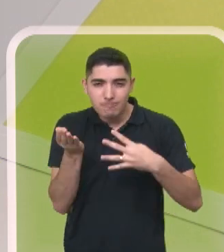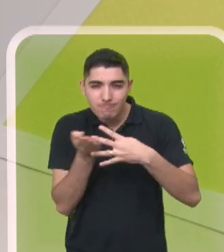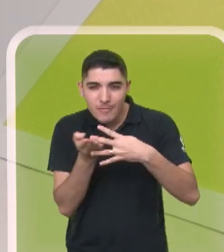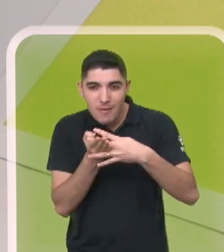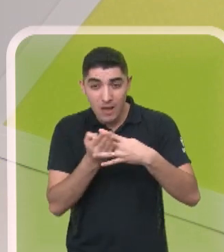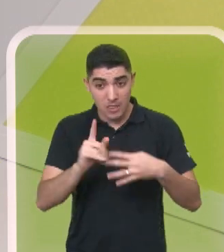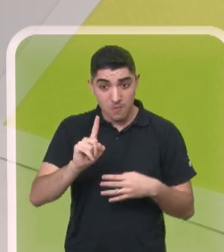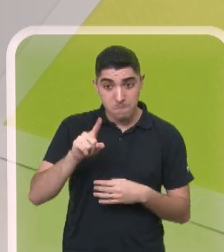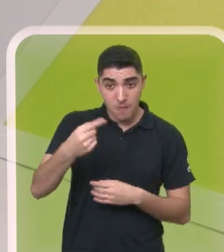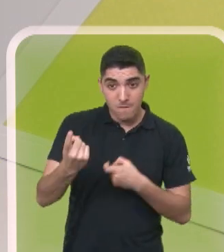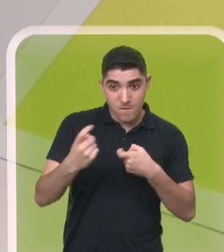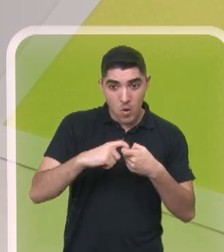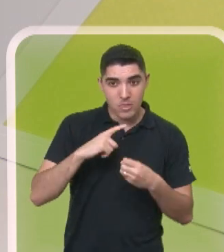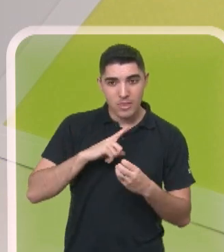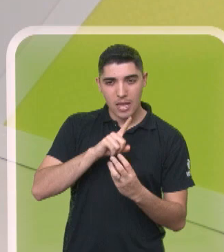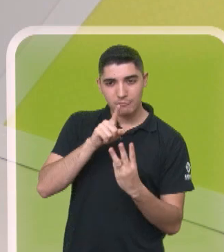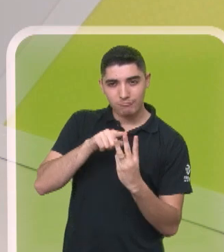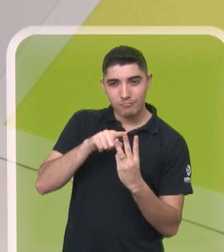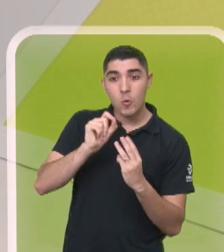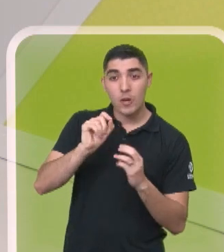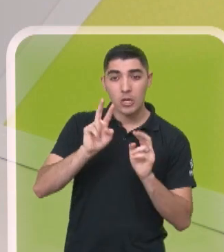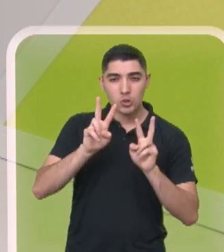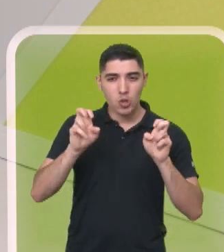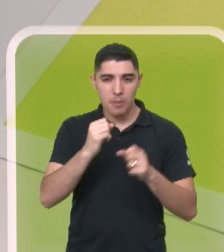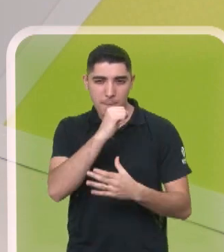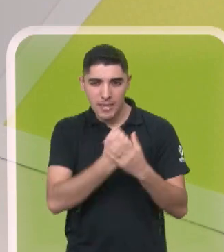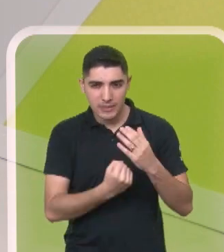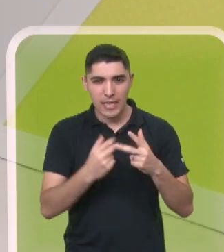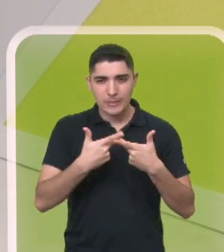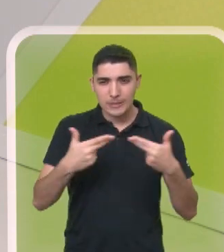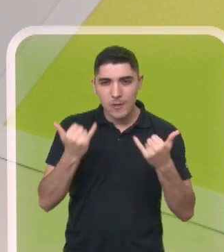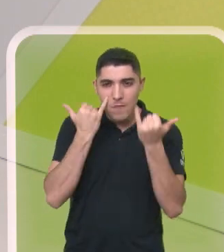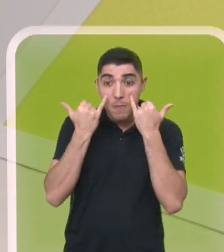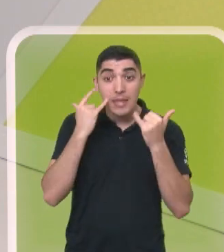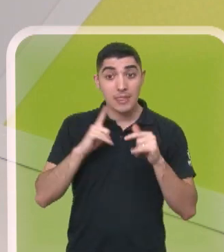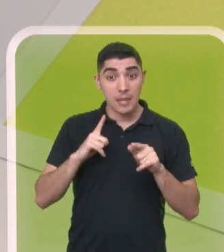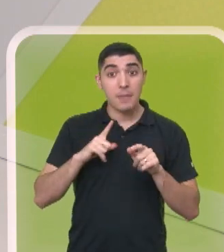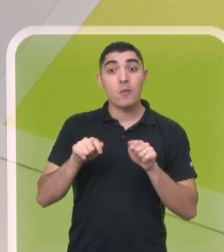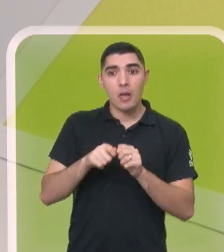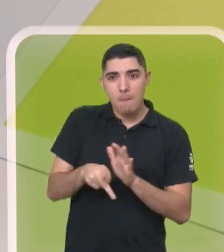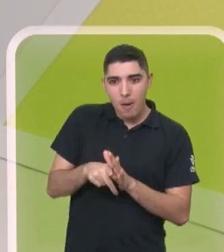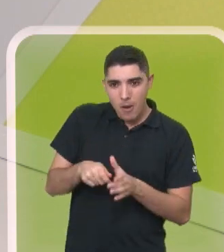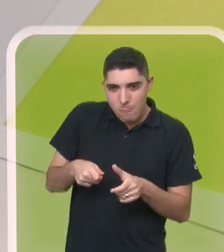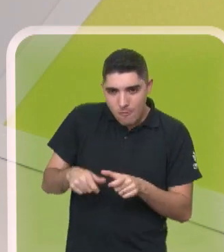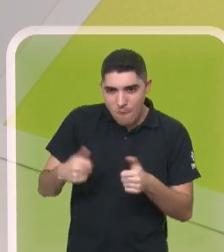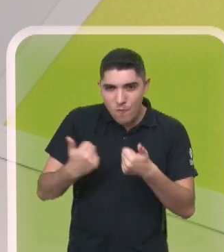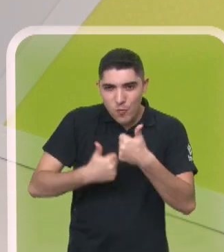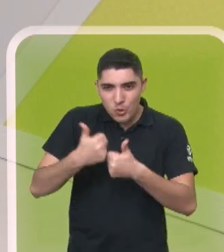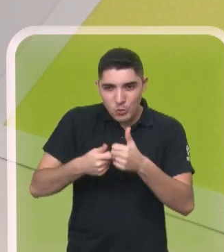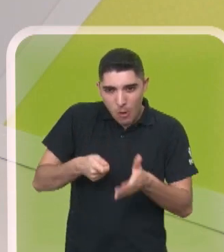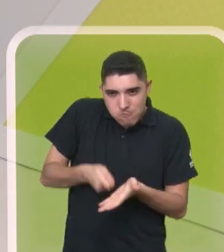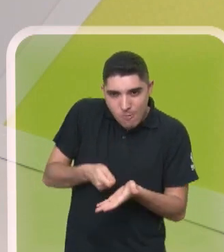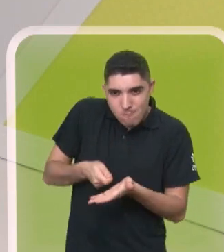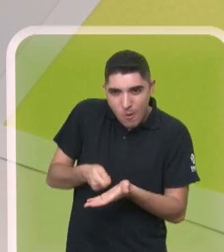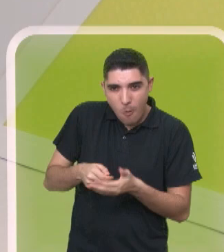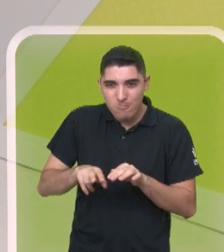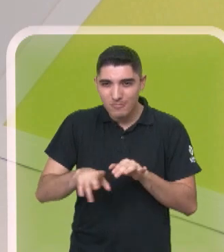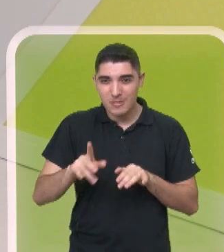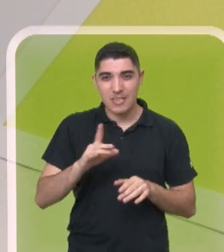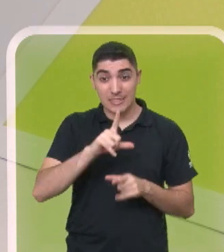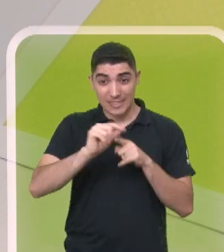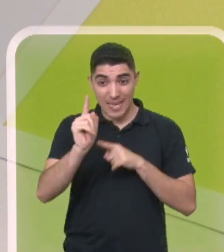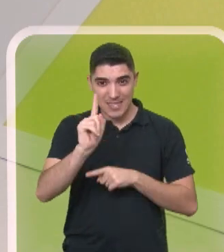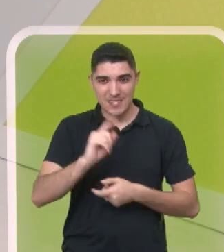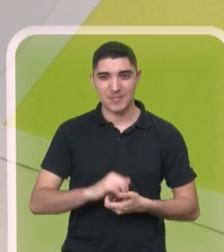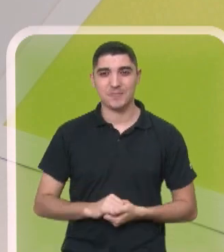Na volta tem basquete, tem jogos regionais, tem muita informação para você. Tem futebol de botão hoje no último bloco. Não sai daí, tem muita coisa boa. A gente